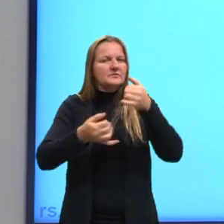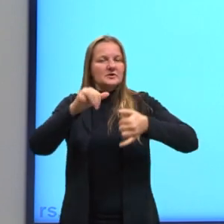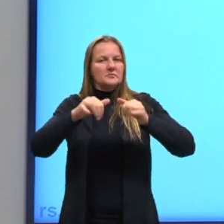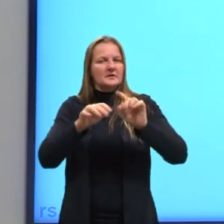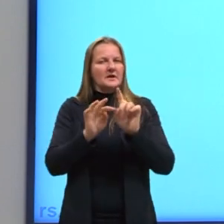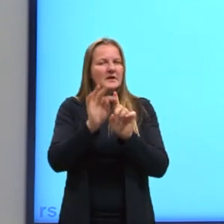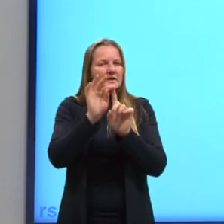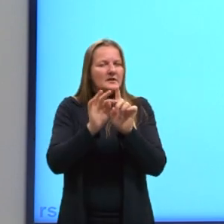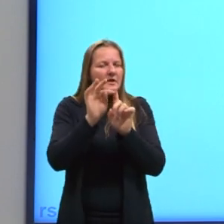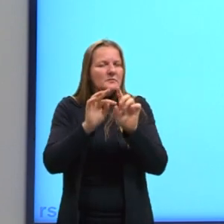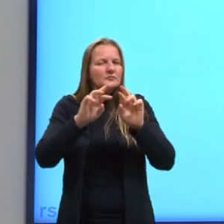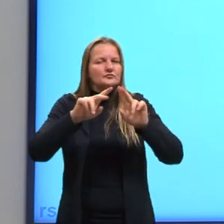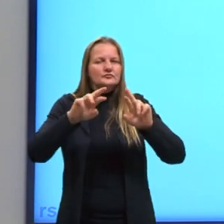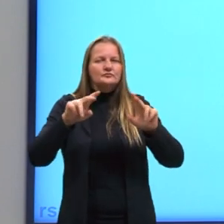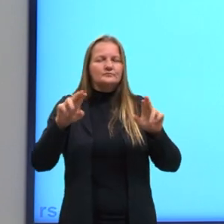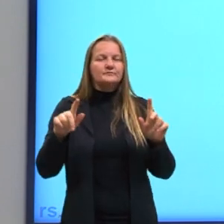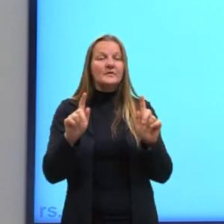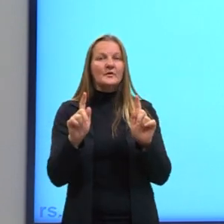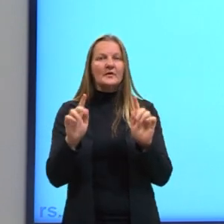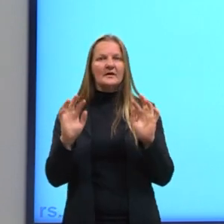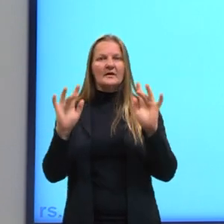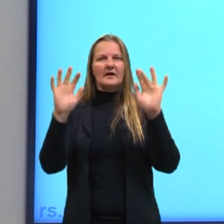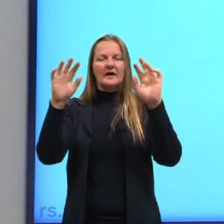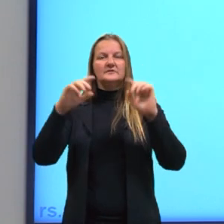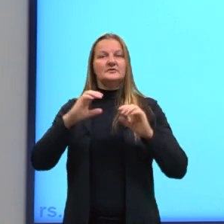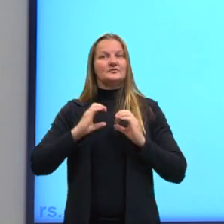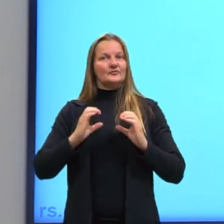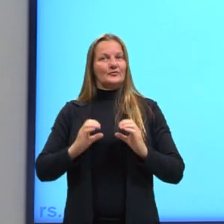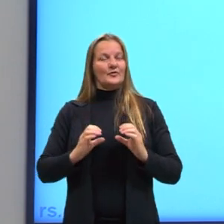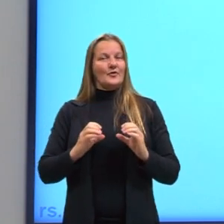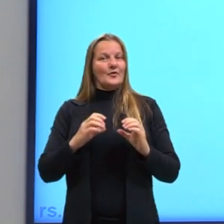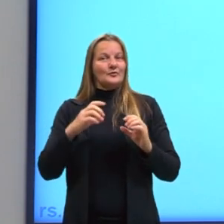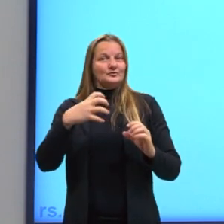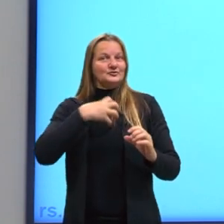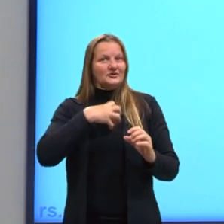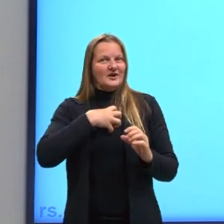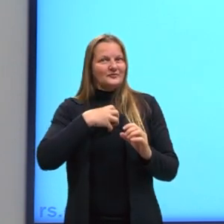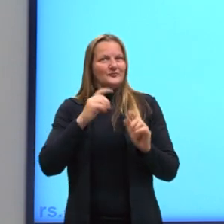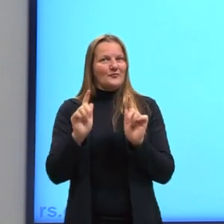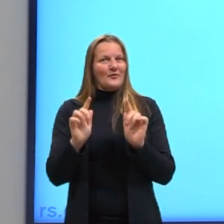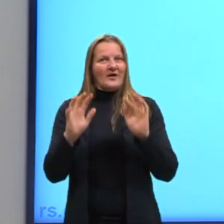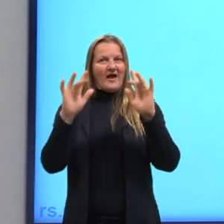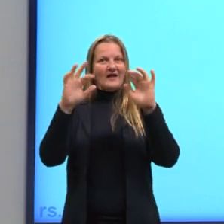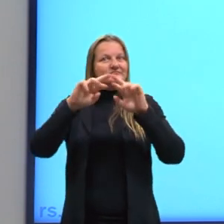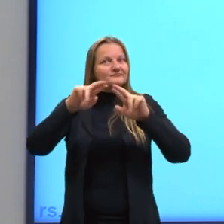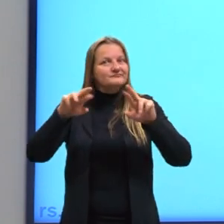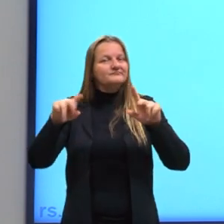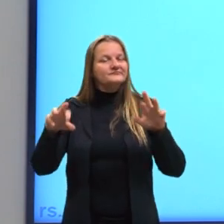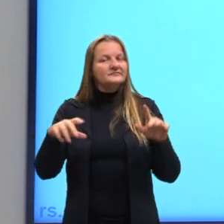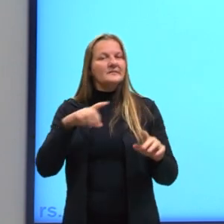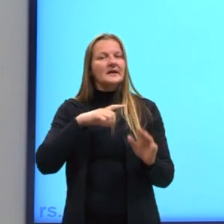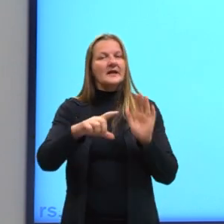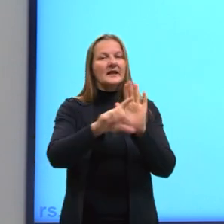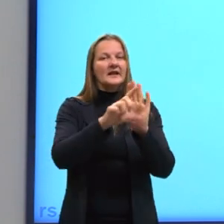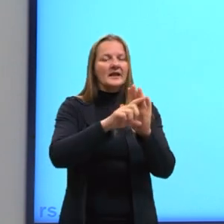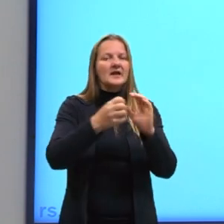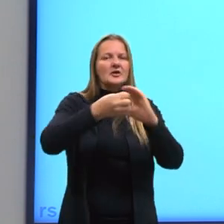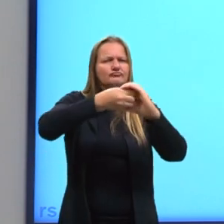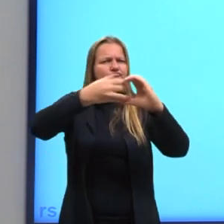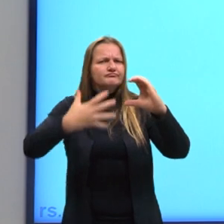lembrar que os gases eles têm alguns comportamentos diferenciados e para isso existem leis que vão